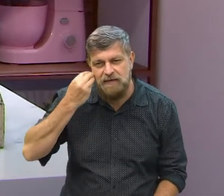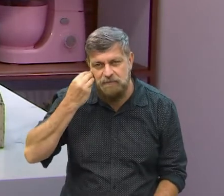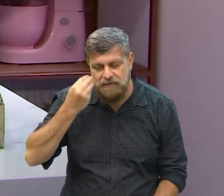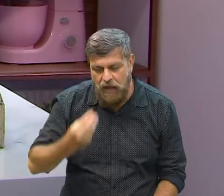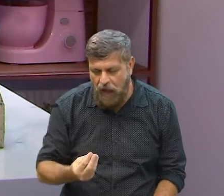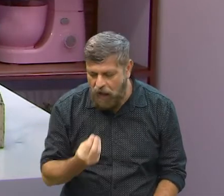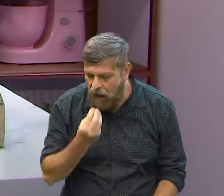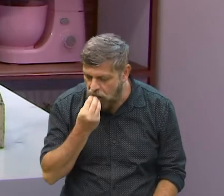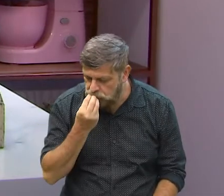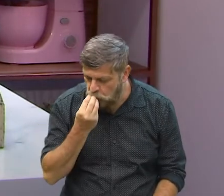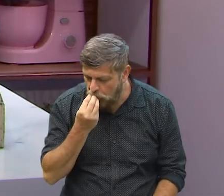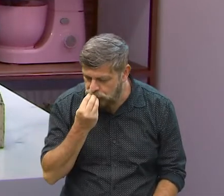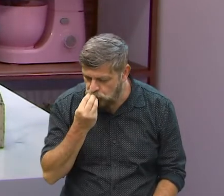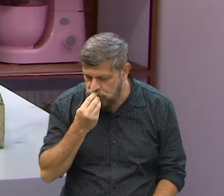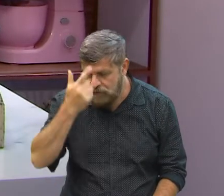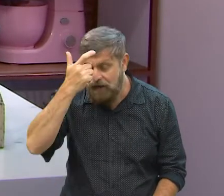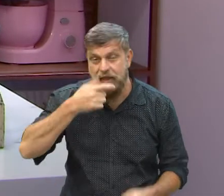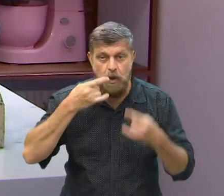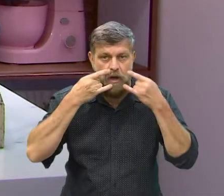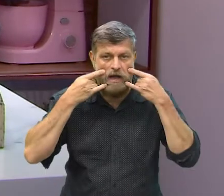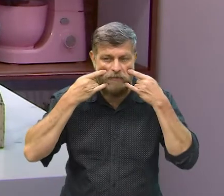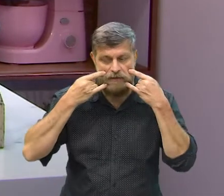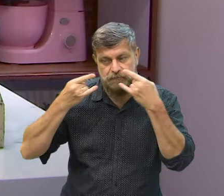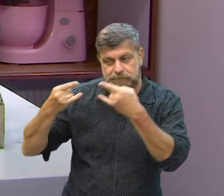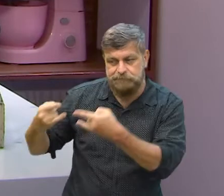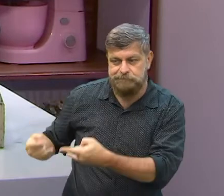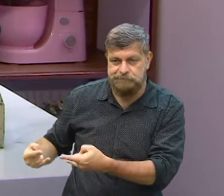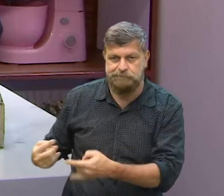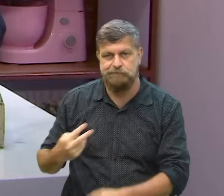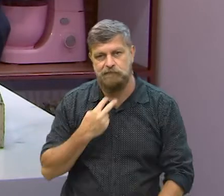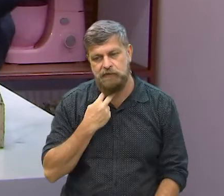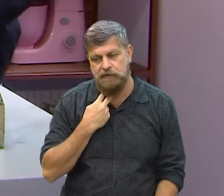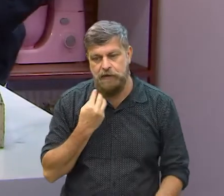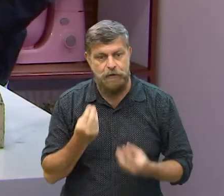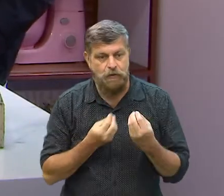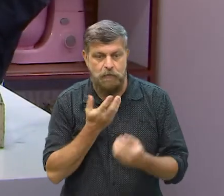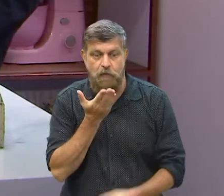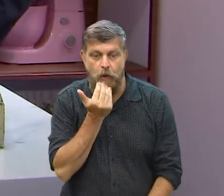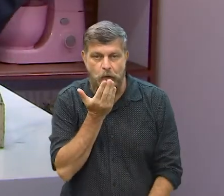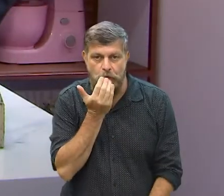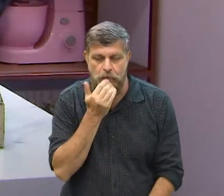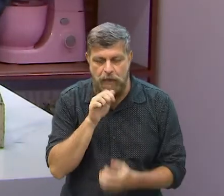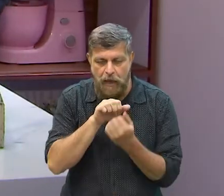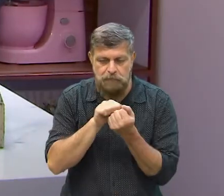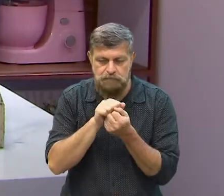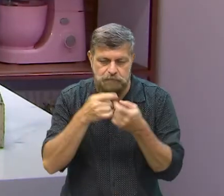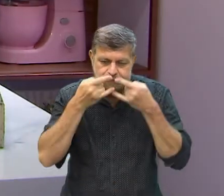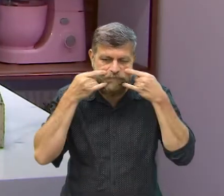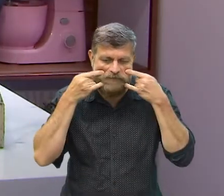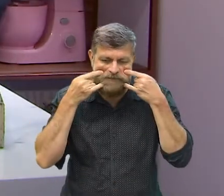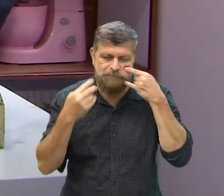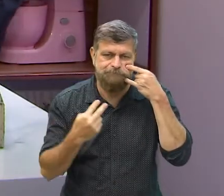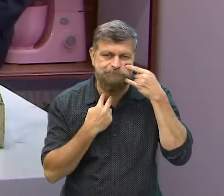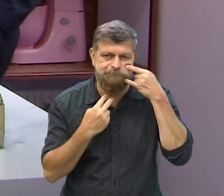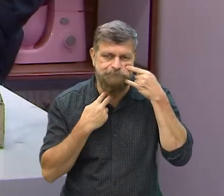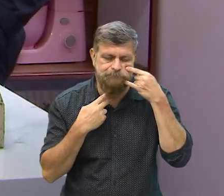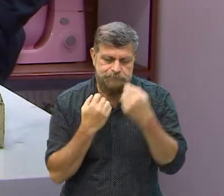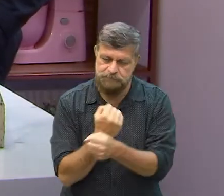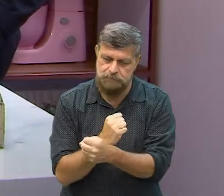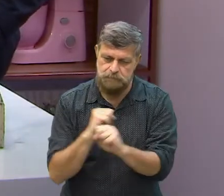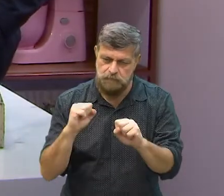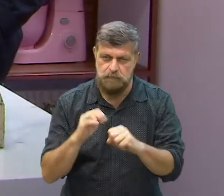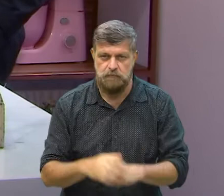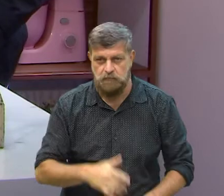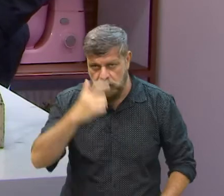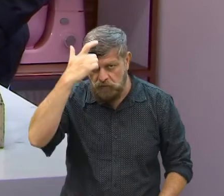Só lembrando, gente, que eu tirei a máscara, né? Porque não dá para degustar, experimentar de máscara, né, Paty? Não dá. Então eu vou